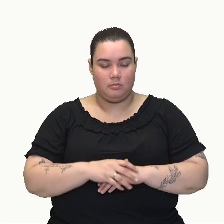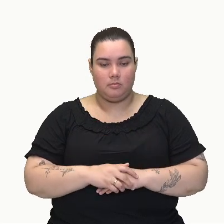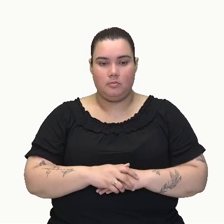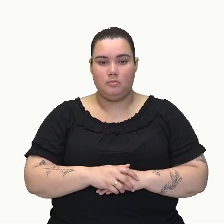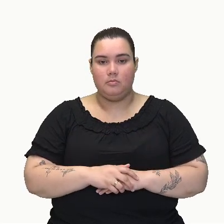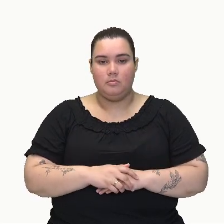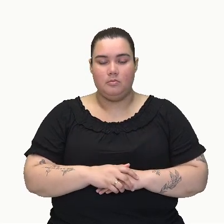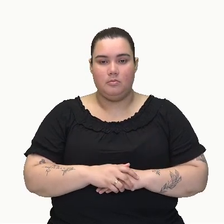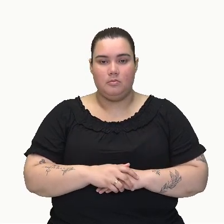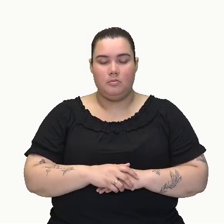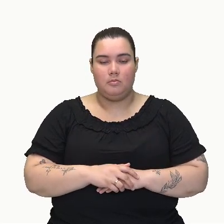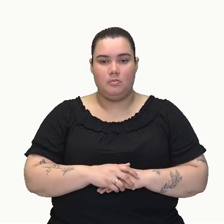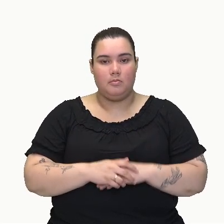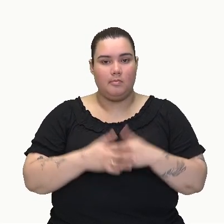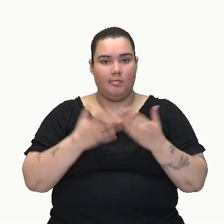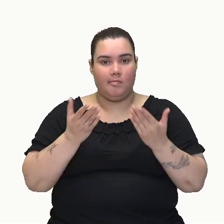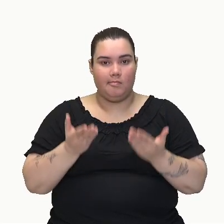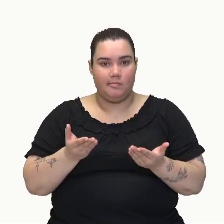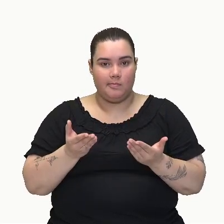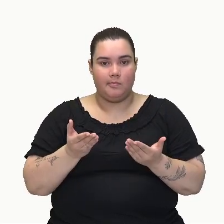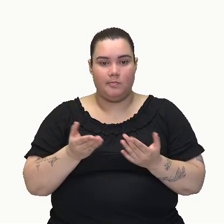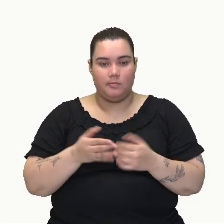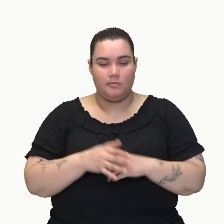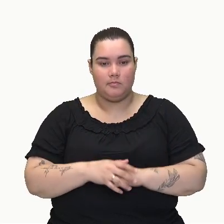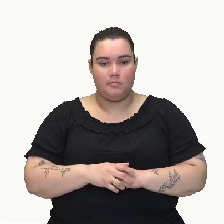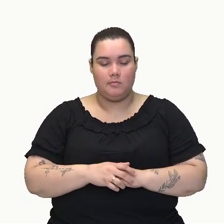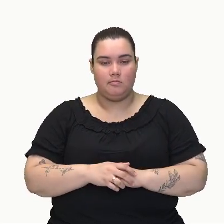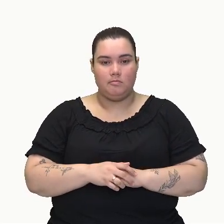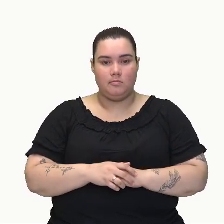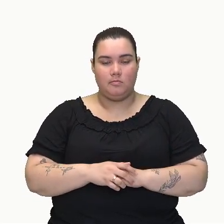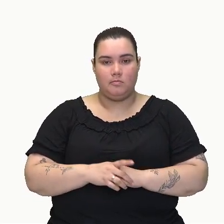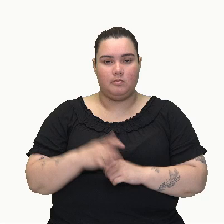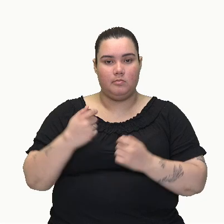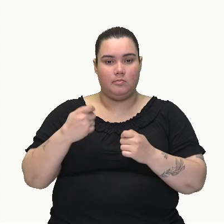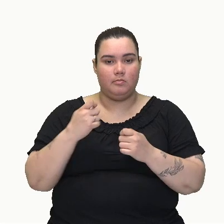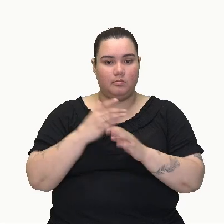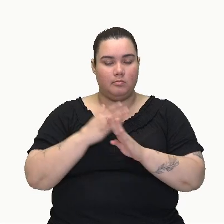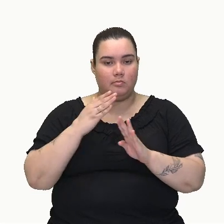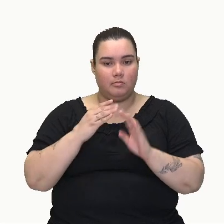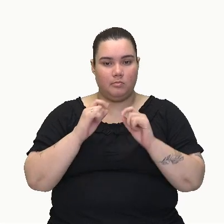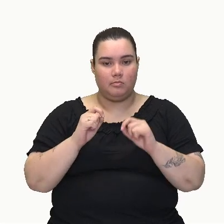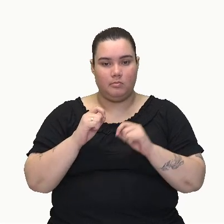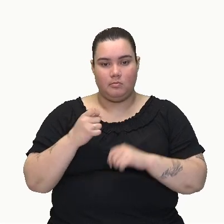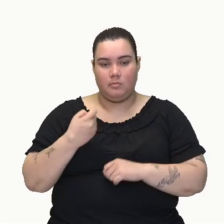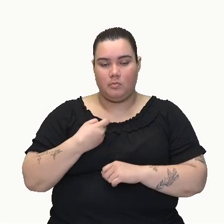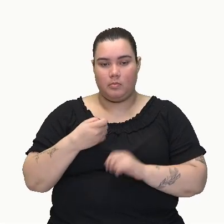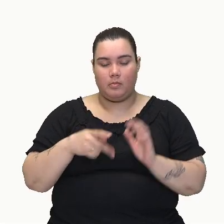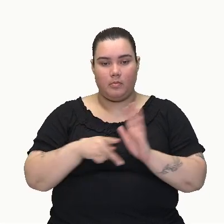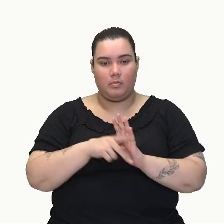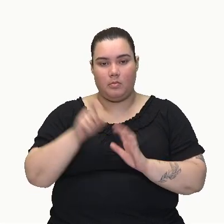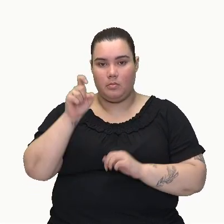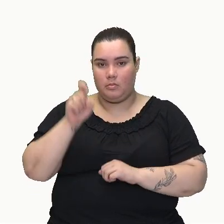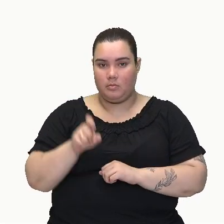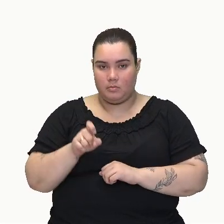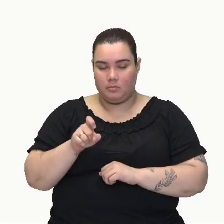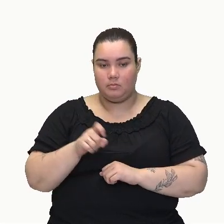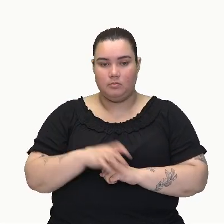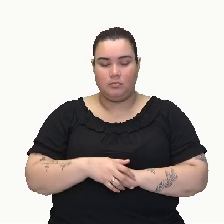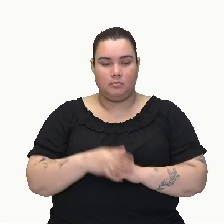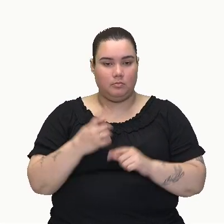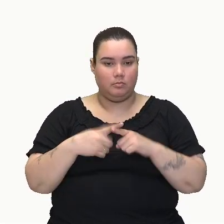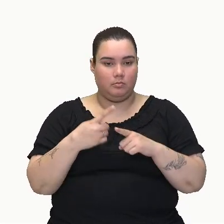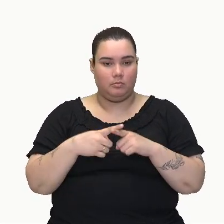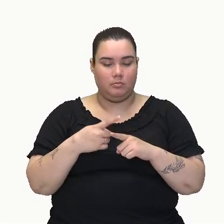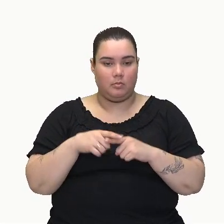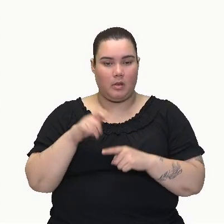ok? Então, nesse caso, nós iremos encontrar os valores de x. Até porque os valores